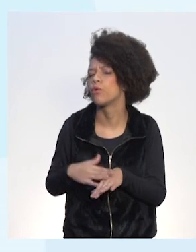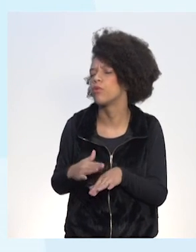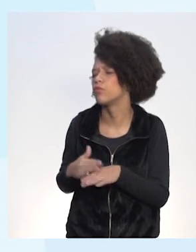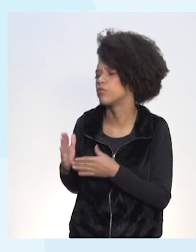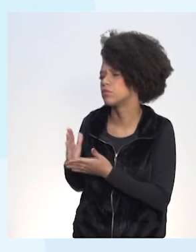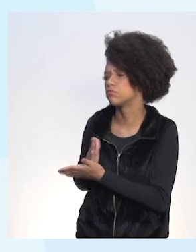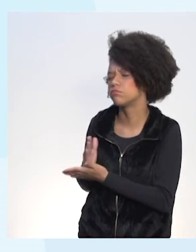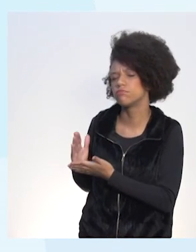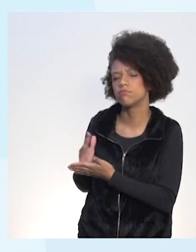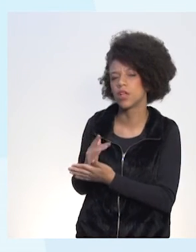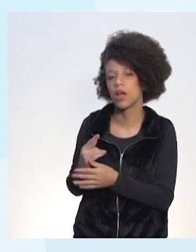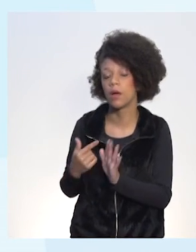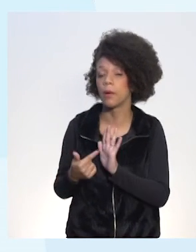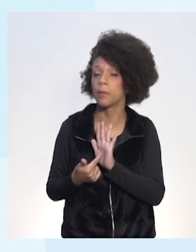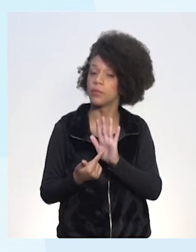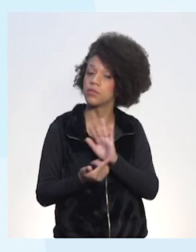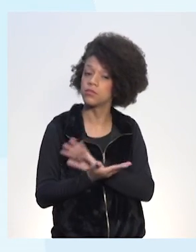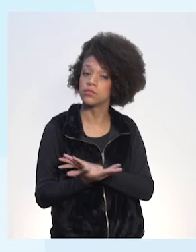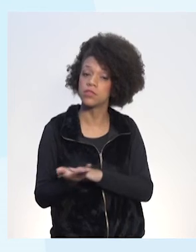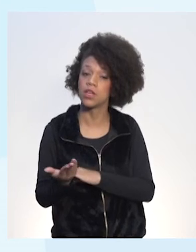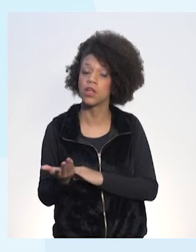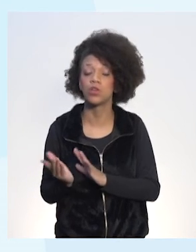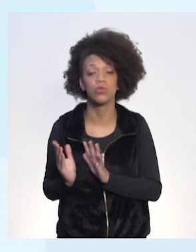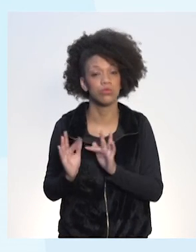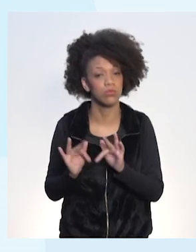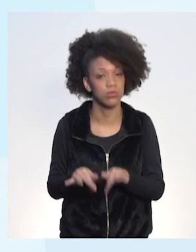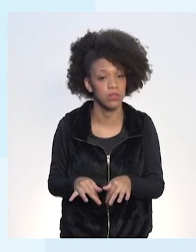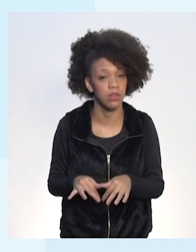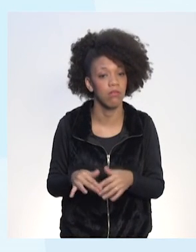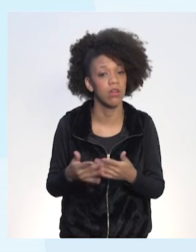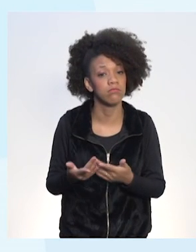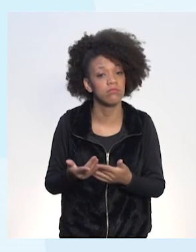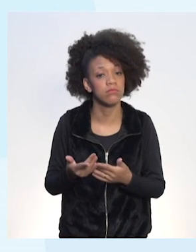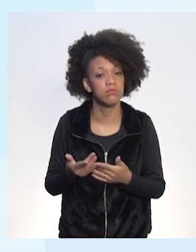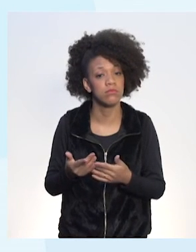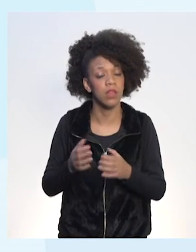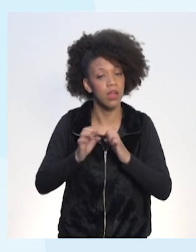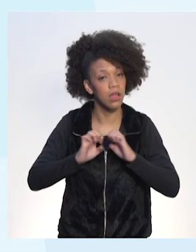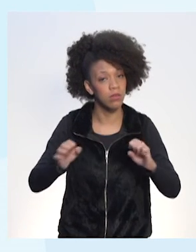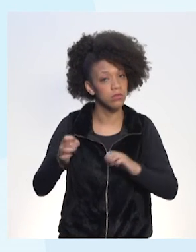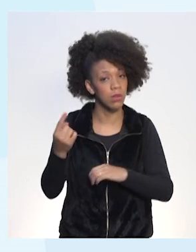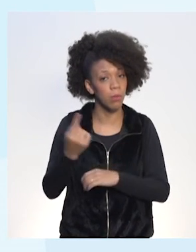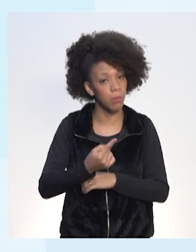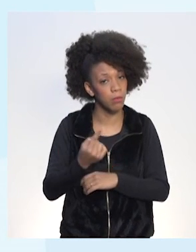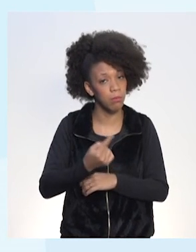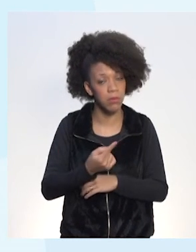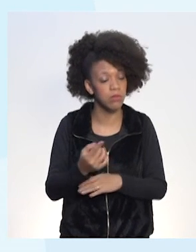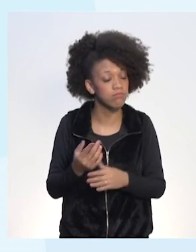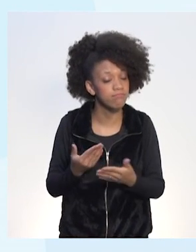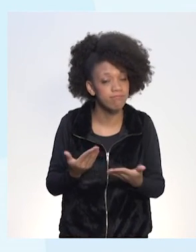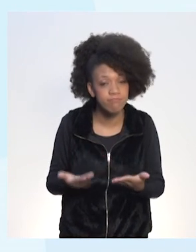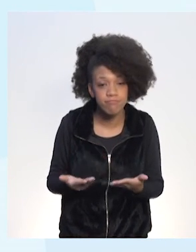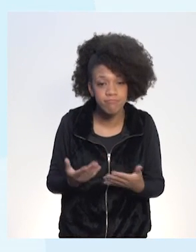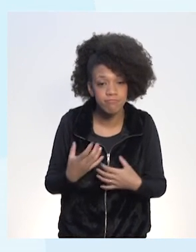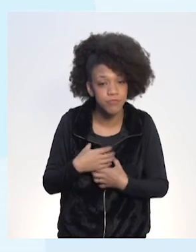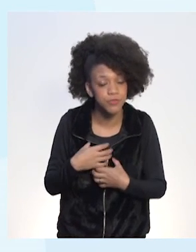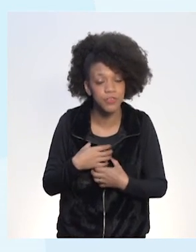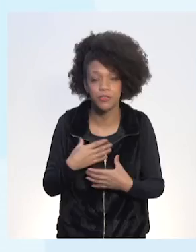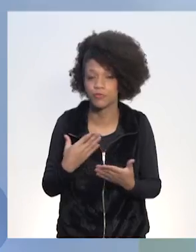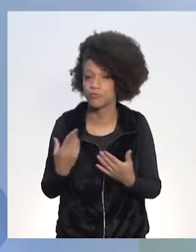parte primeiro? Para mostrar para vocês que, no final das contas, ó, a gente cai numa equação do primeiro grau de qualquer